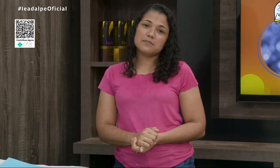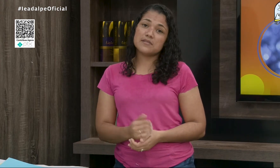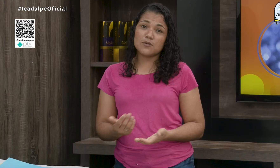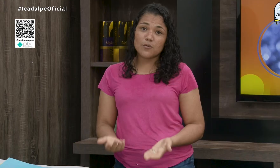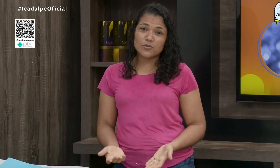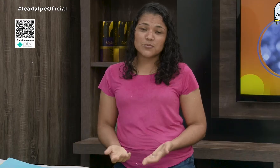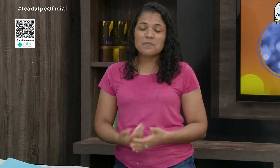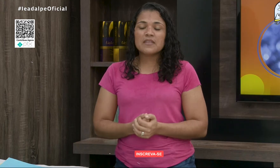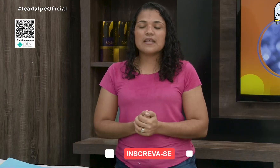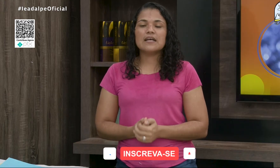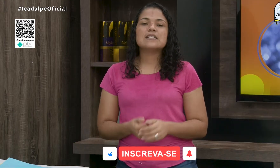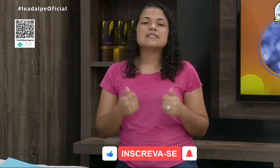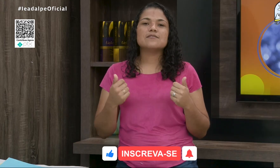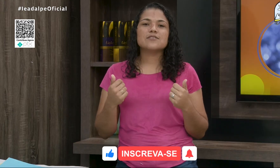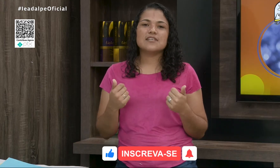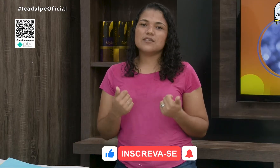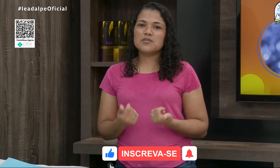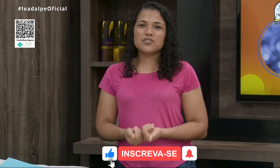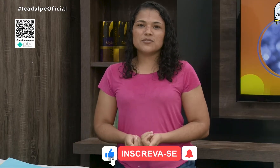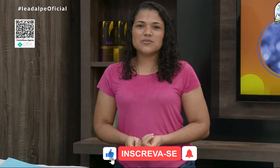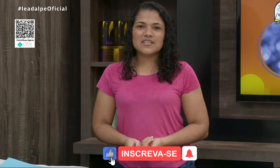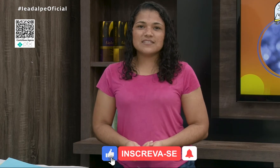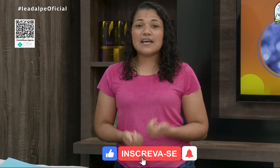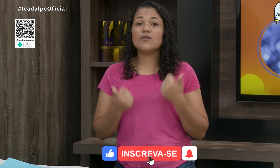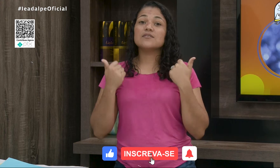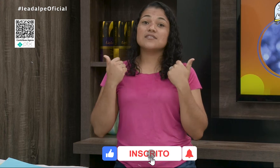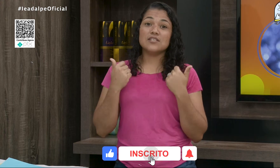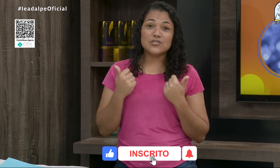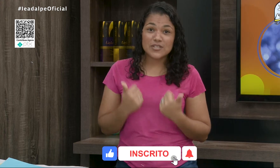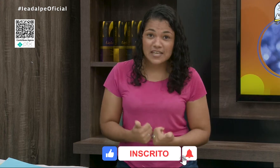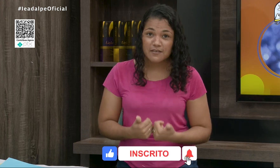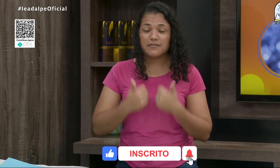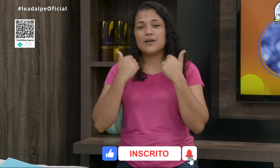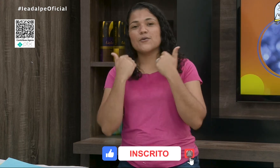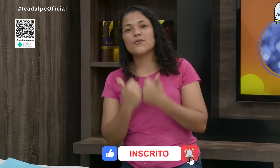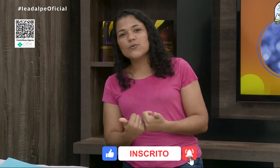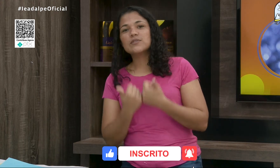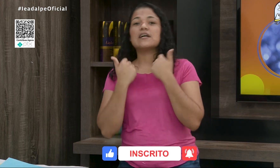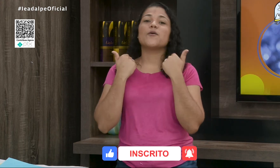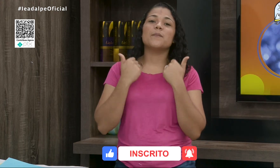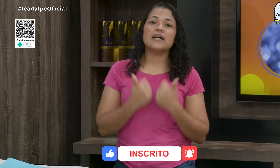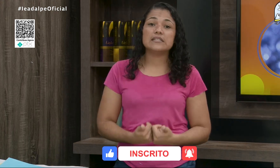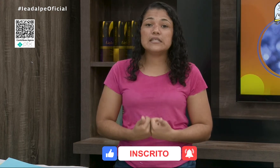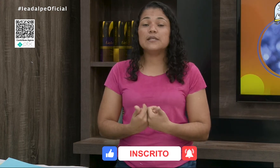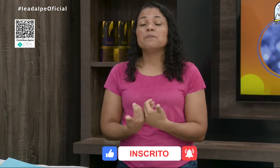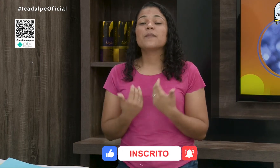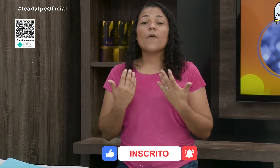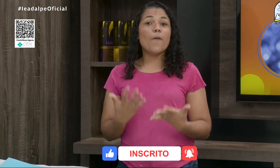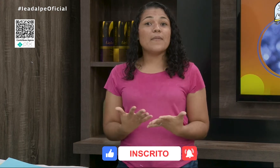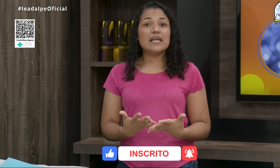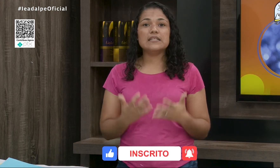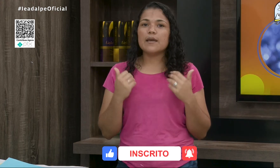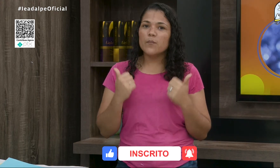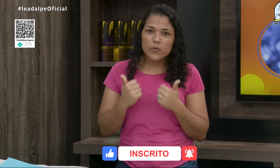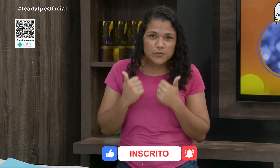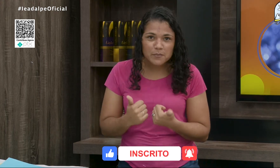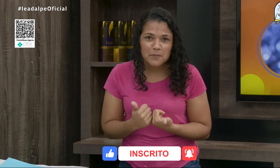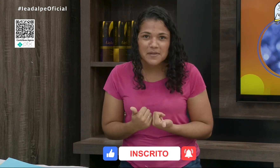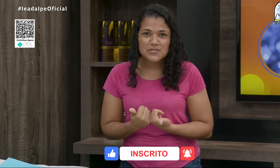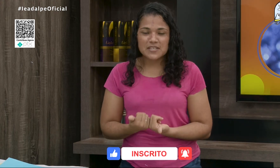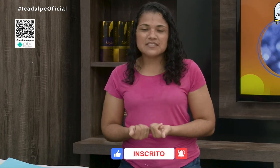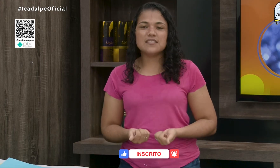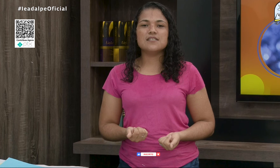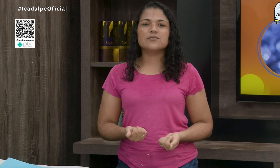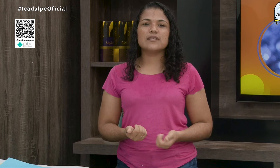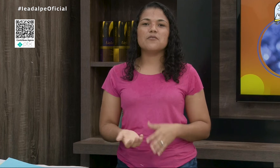sua participação hoje, tá? Se você ainda não é inscrito no canal, se inscreva. Curta, compartilhe, comente, que é muito